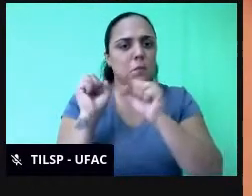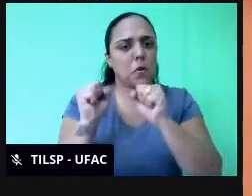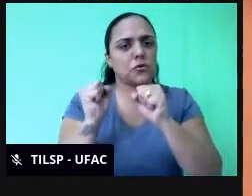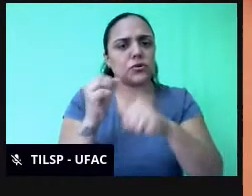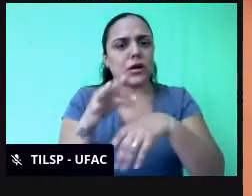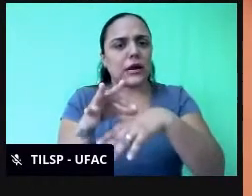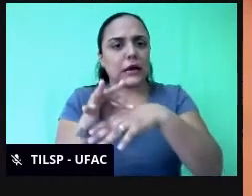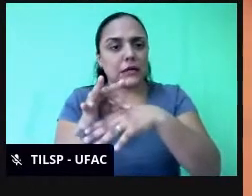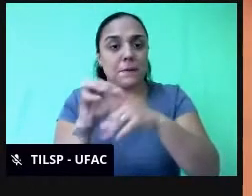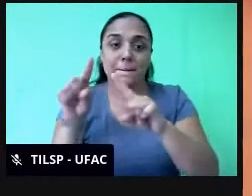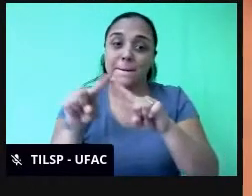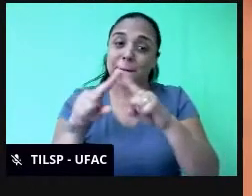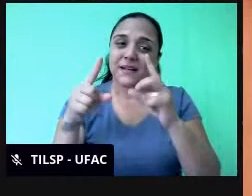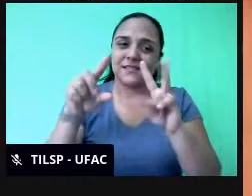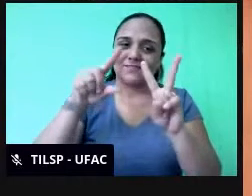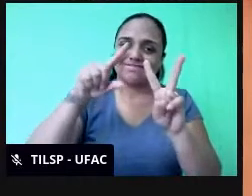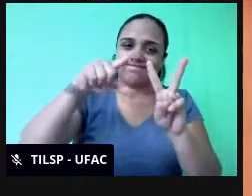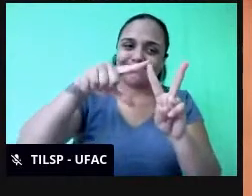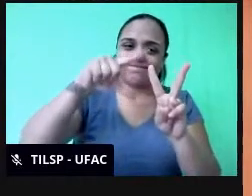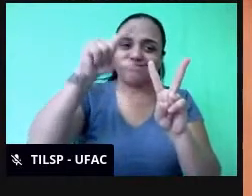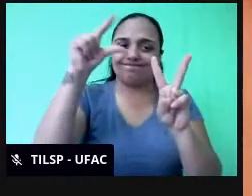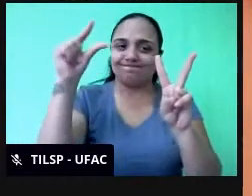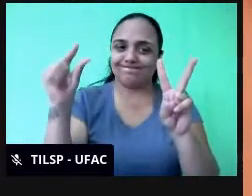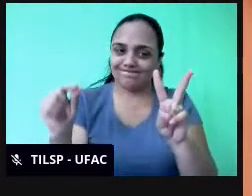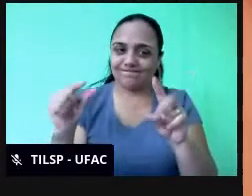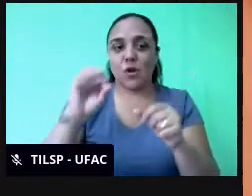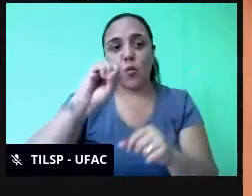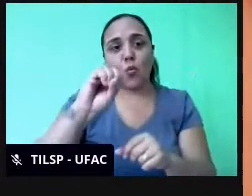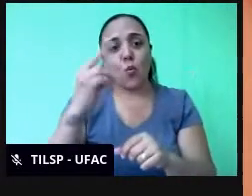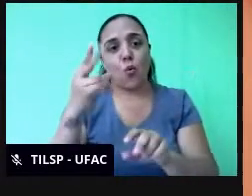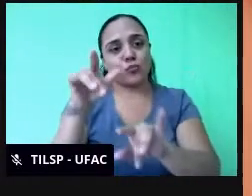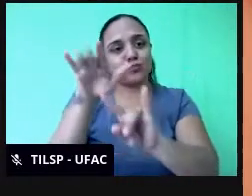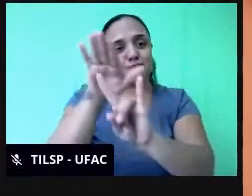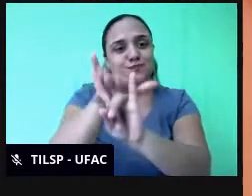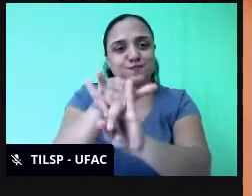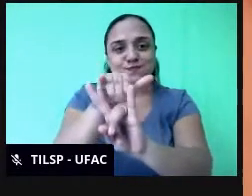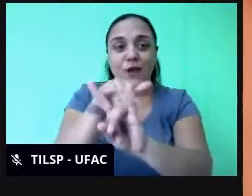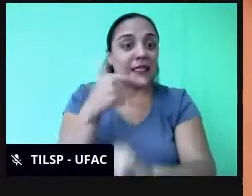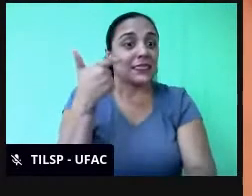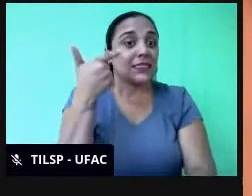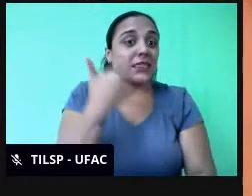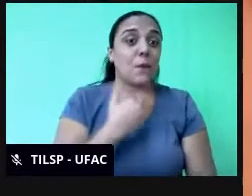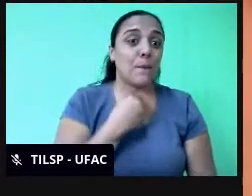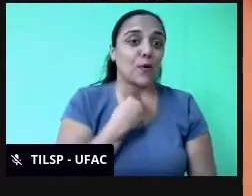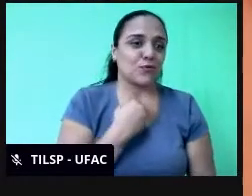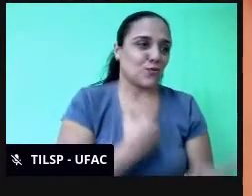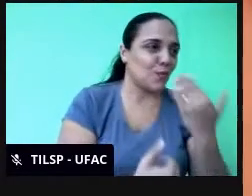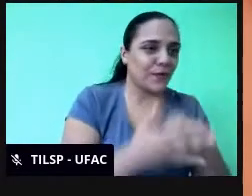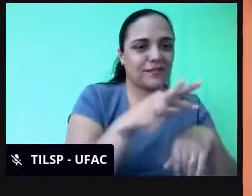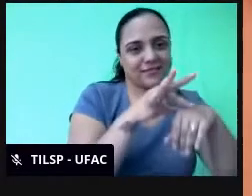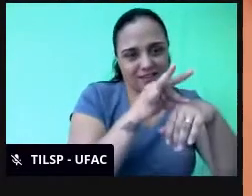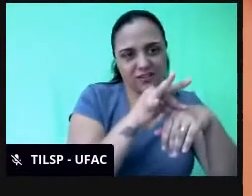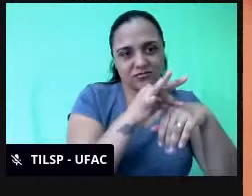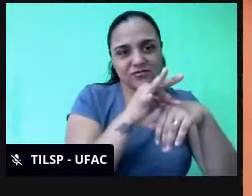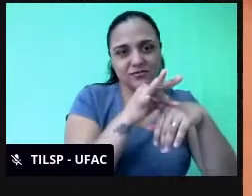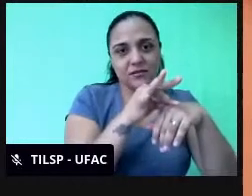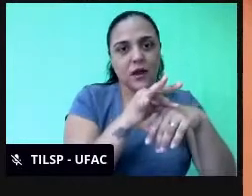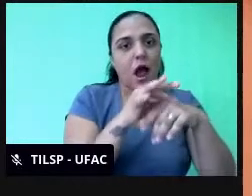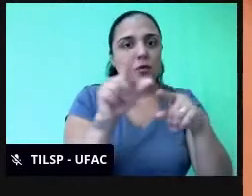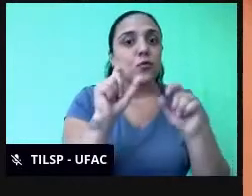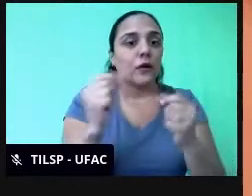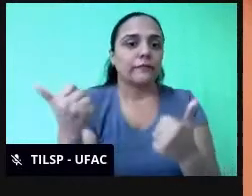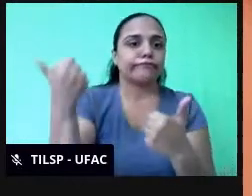os vegetarianos e os veganos, eles possuem um estoque reduzido. E a creatina, ela está associada a